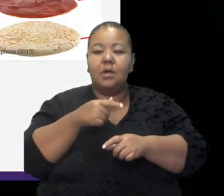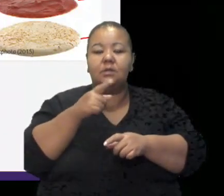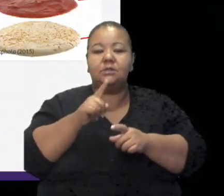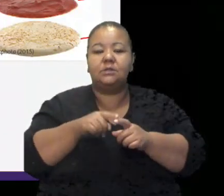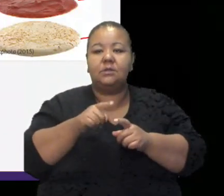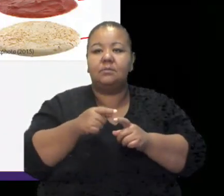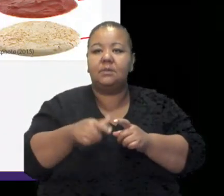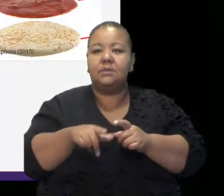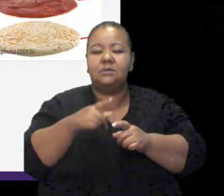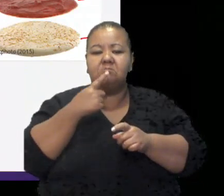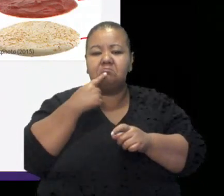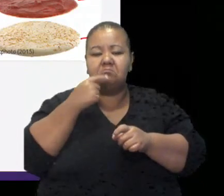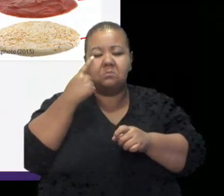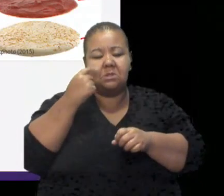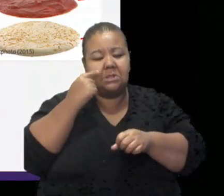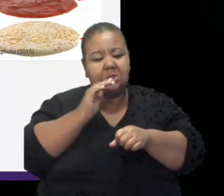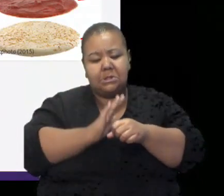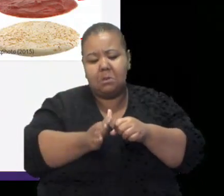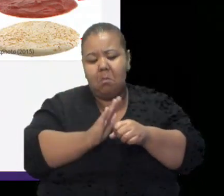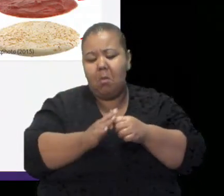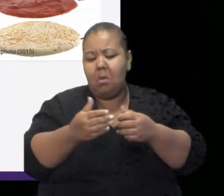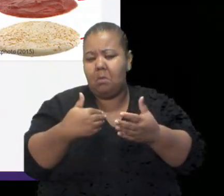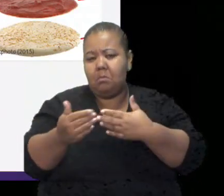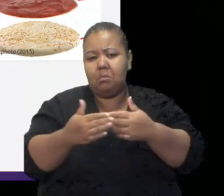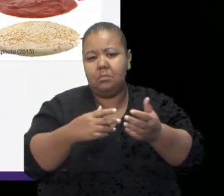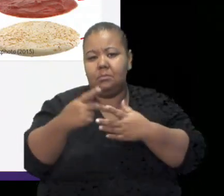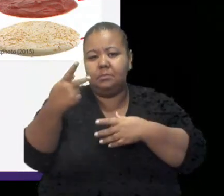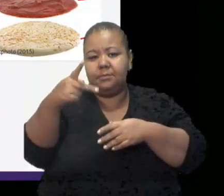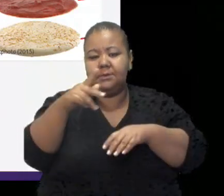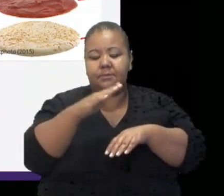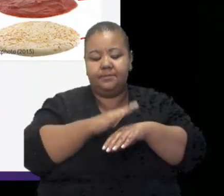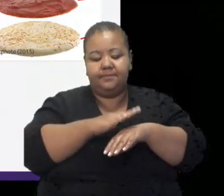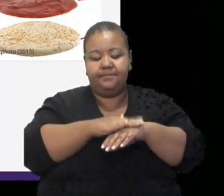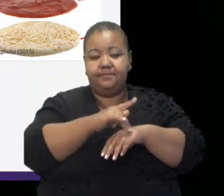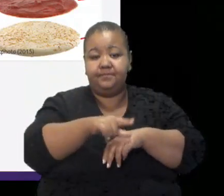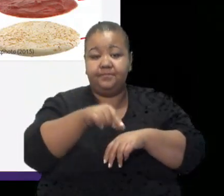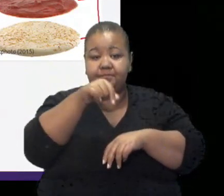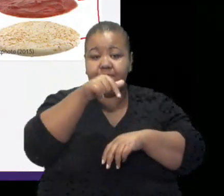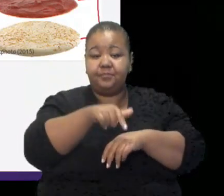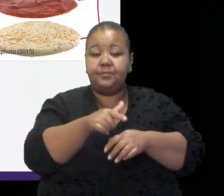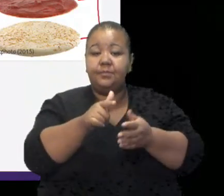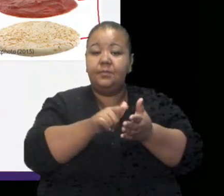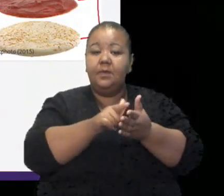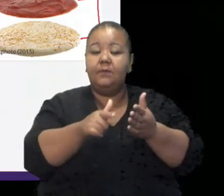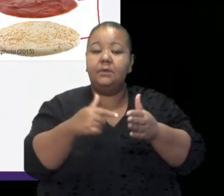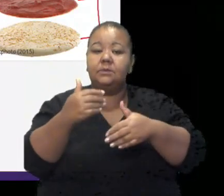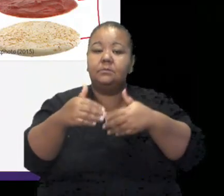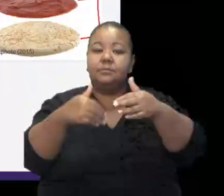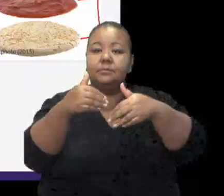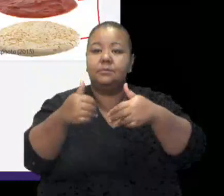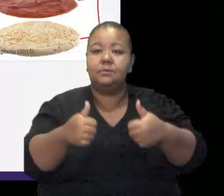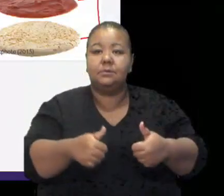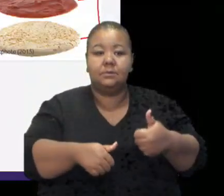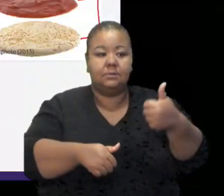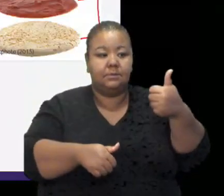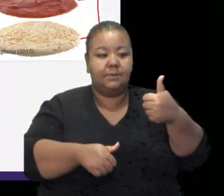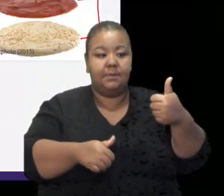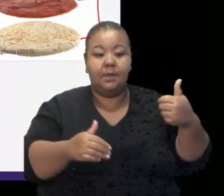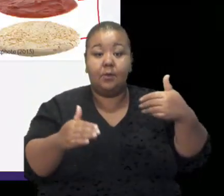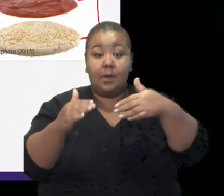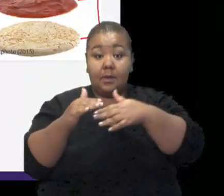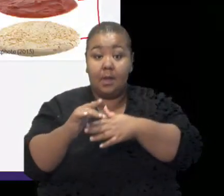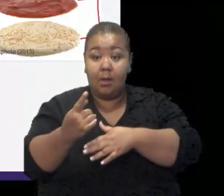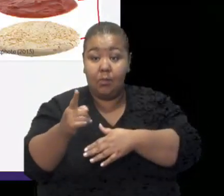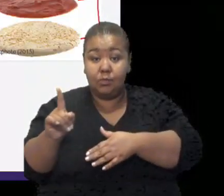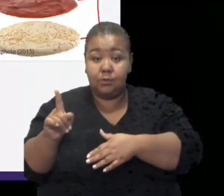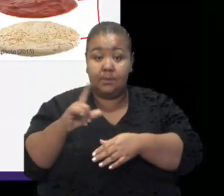um picles, aí todos os efeitos que eu vou fazendo. Então a folha de processo, gente, é da primeira etapa até a última muito bem